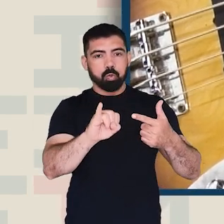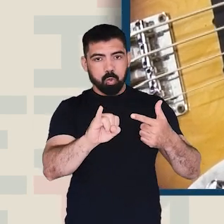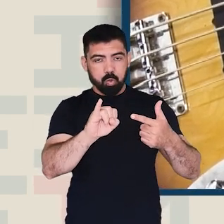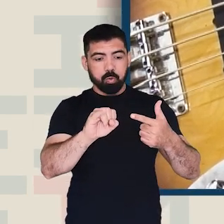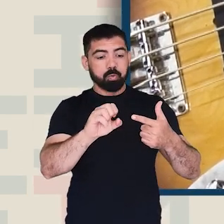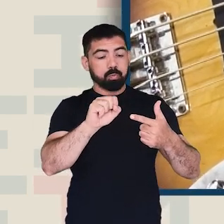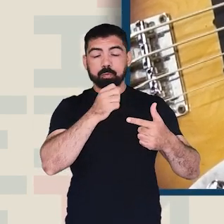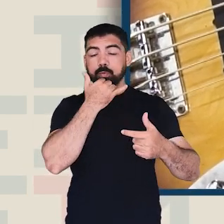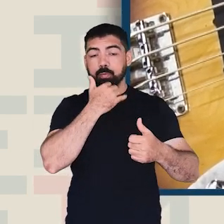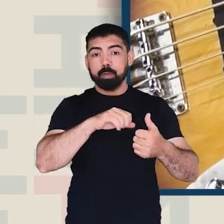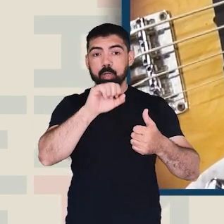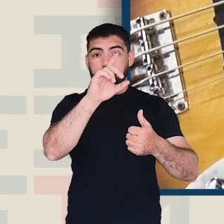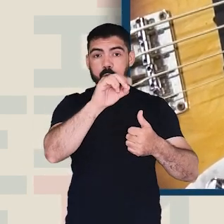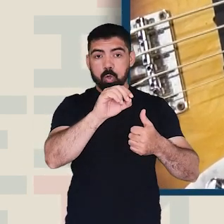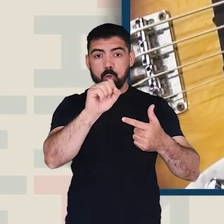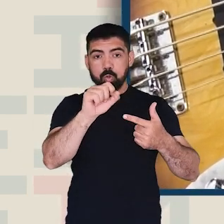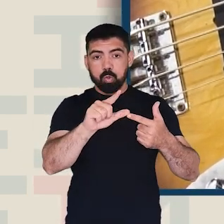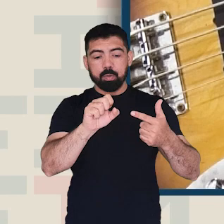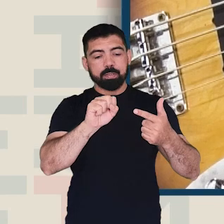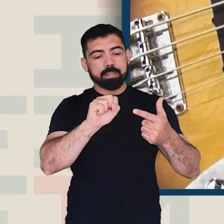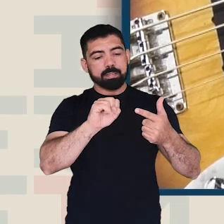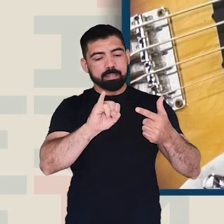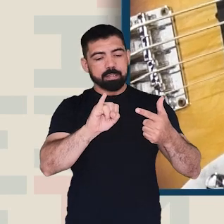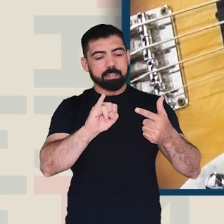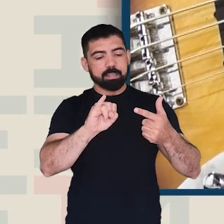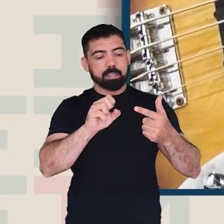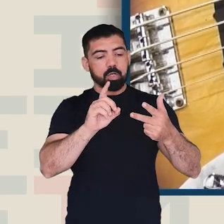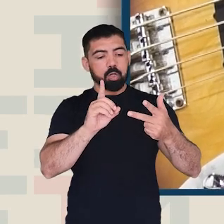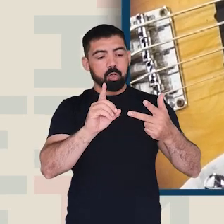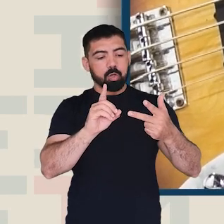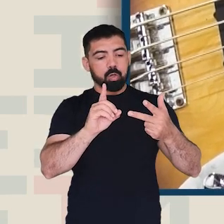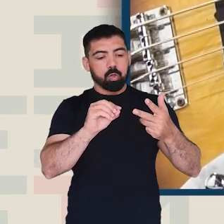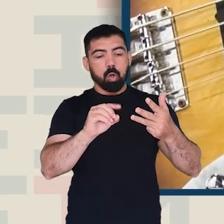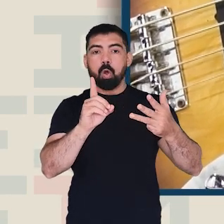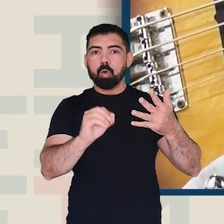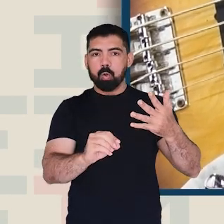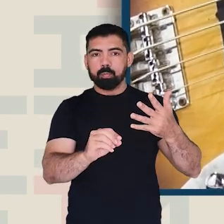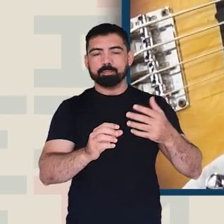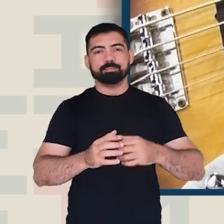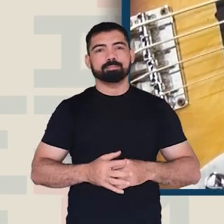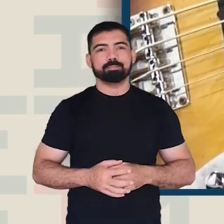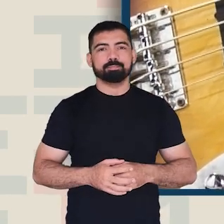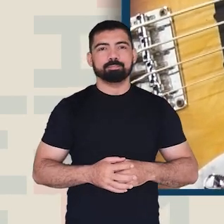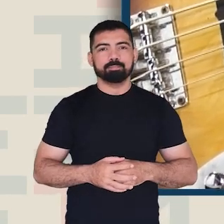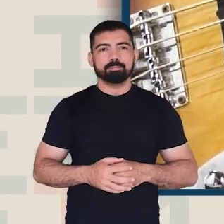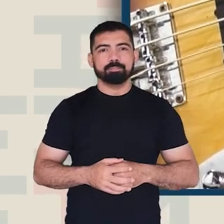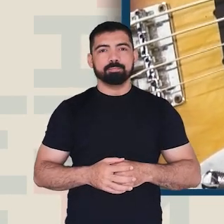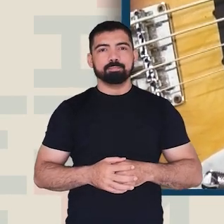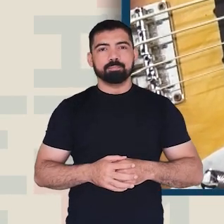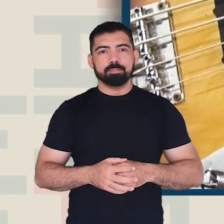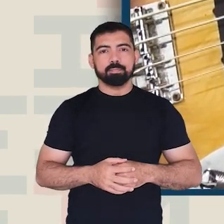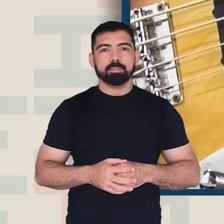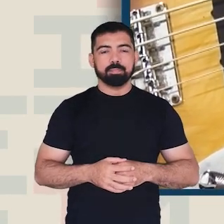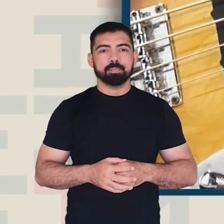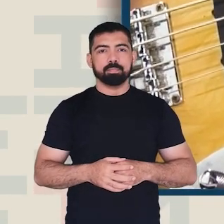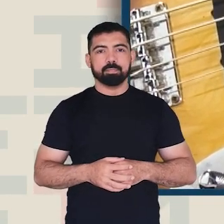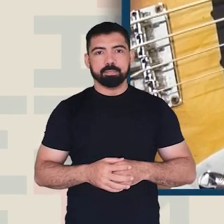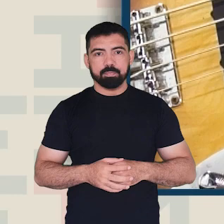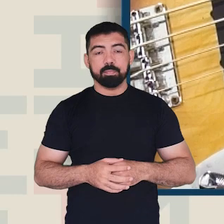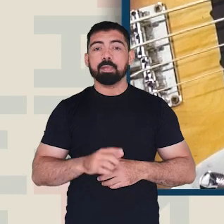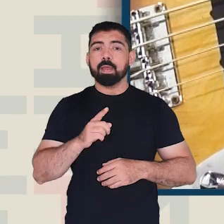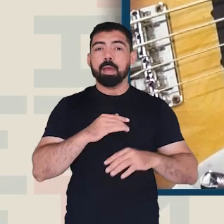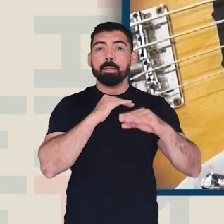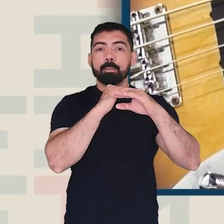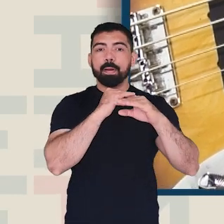dó, dó. Sol, si, dó, dó. E ela vai se repetir. Dó, sol, si, dó, dó. É uma combinação, um